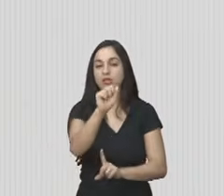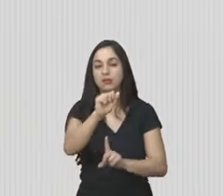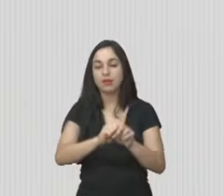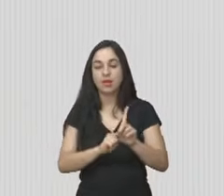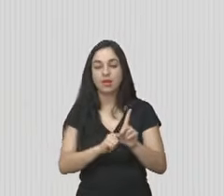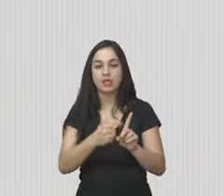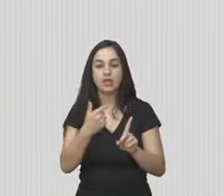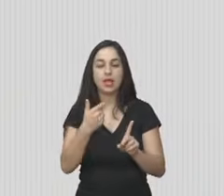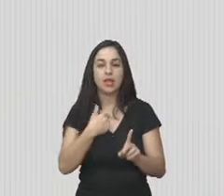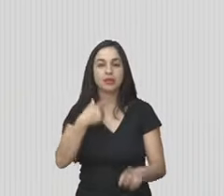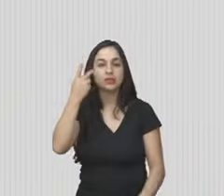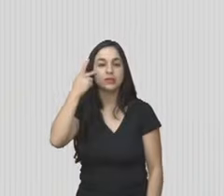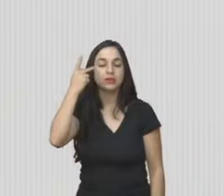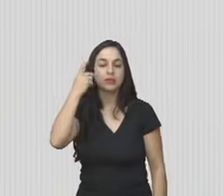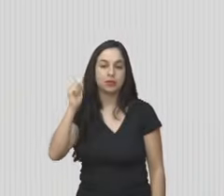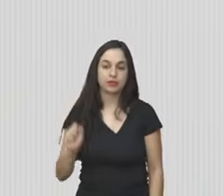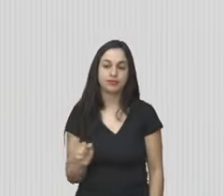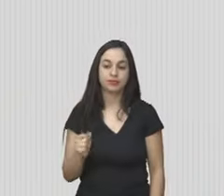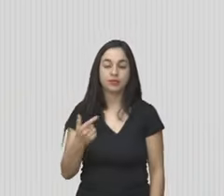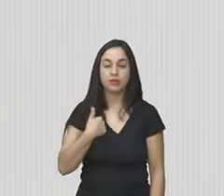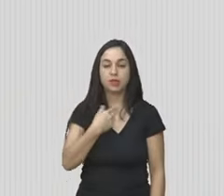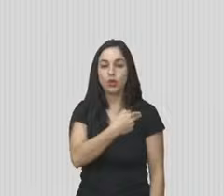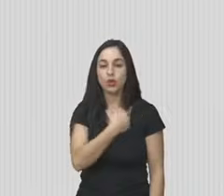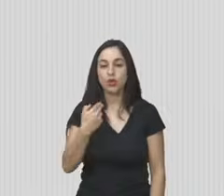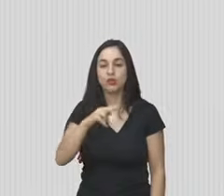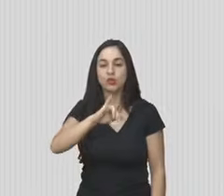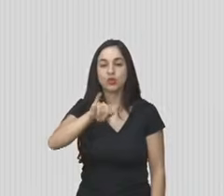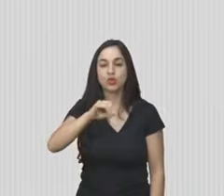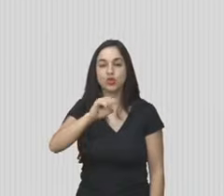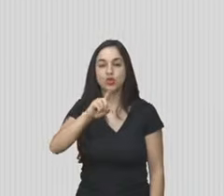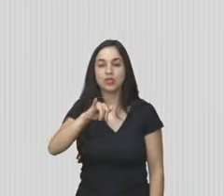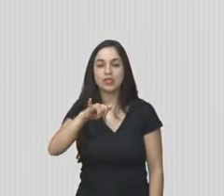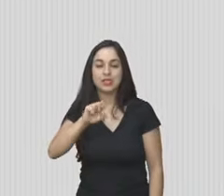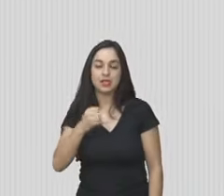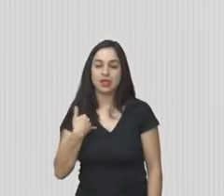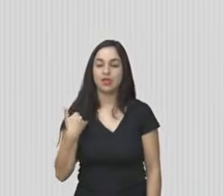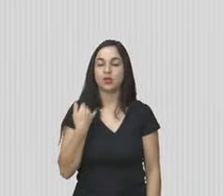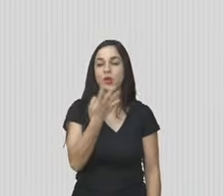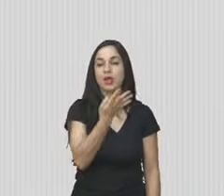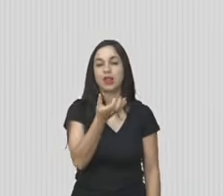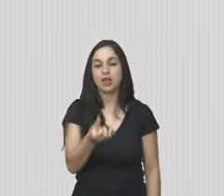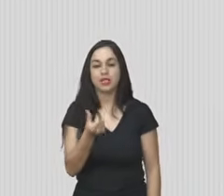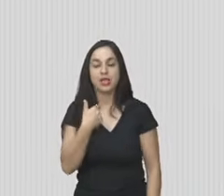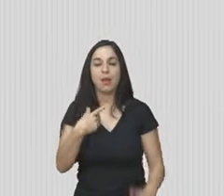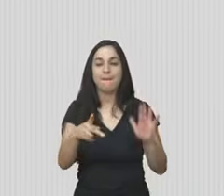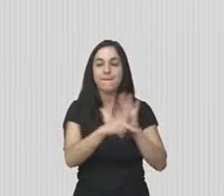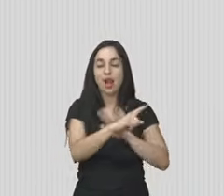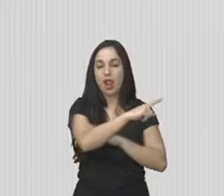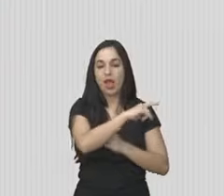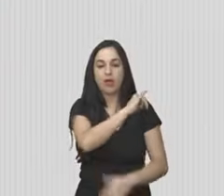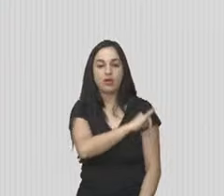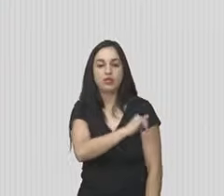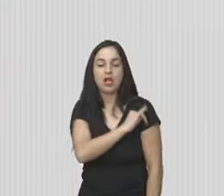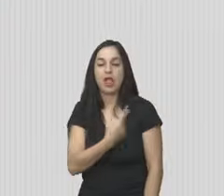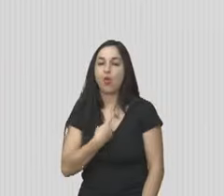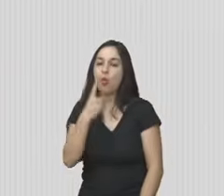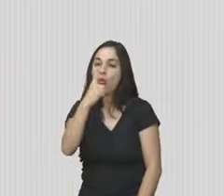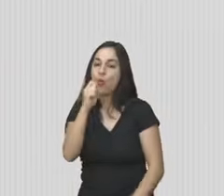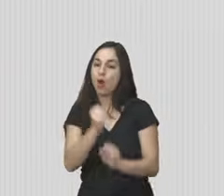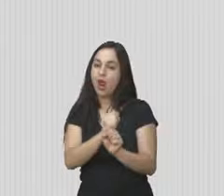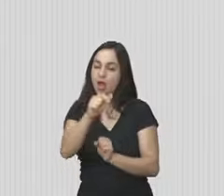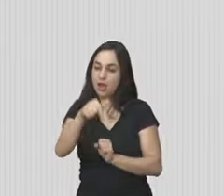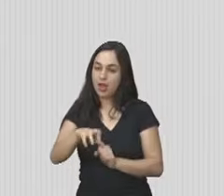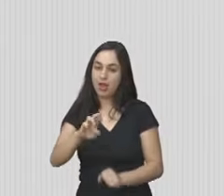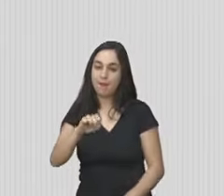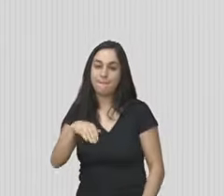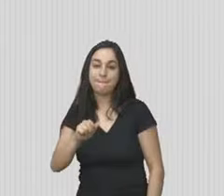zona leste de São Paulo. Meu nome é Josias Gonçalves, tenho 46 anos, sou do Rio de Janeiro, tenho 1 ano de remar. Então, a minha vida